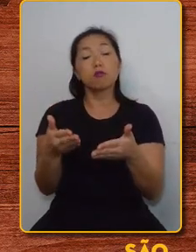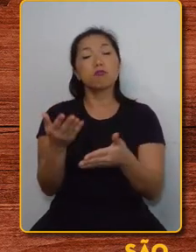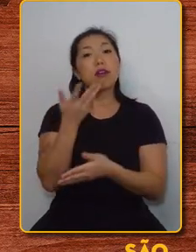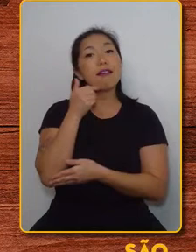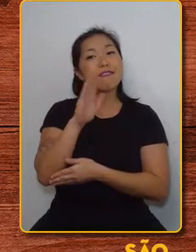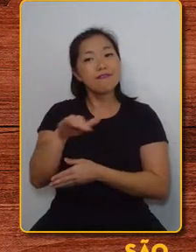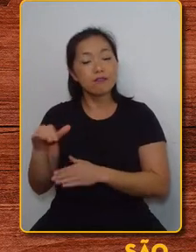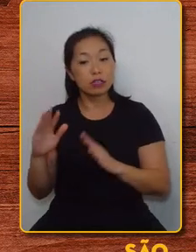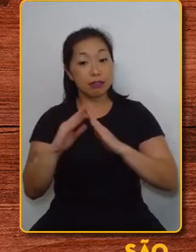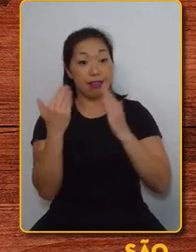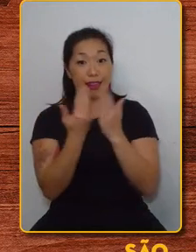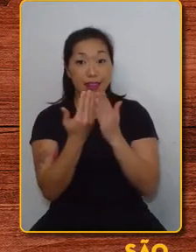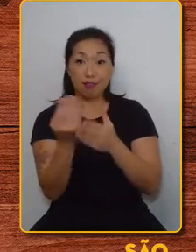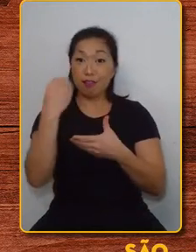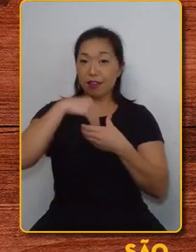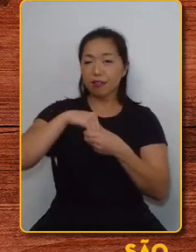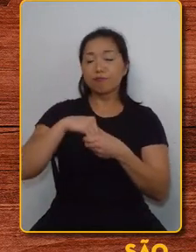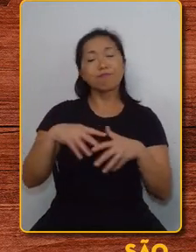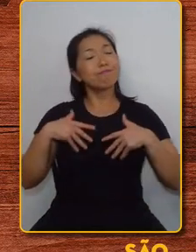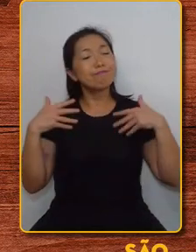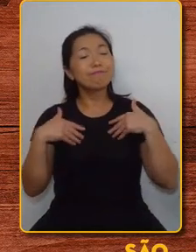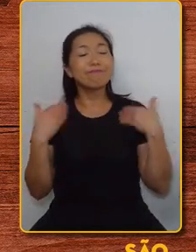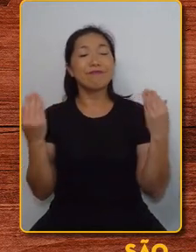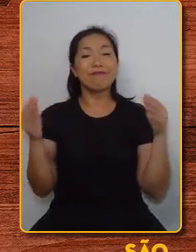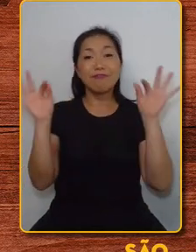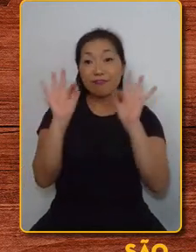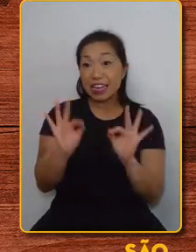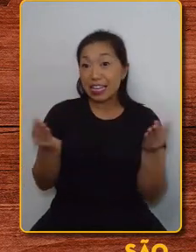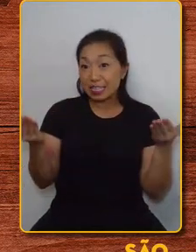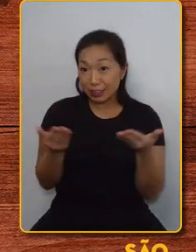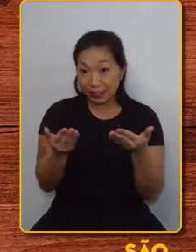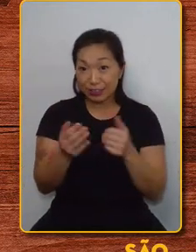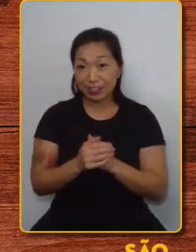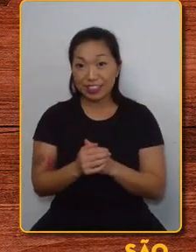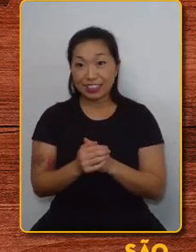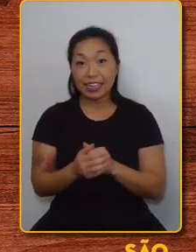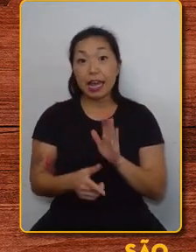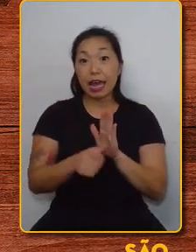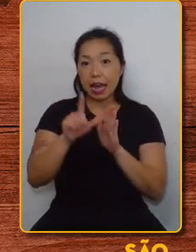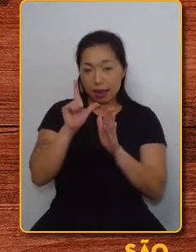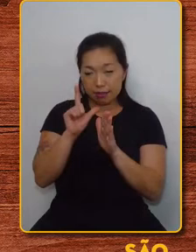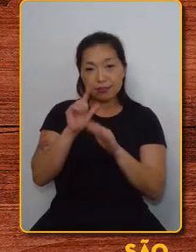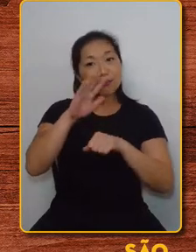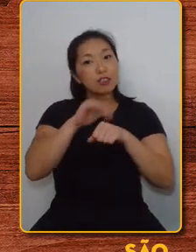uma alegria estar aqui com vocês hoje. E antes da gente seguir, eu vou chamar a vinheta do festival.